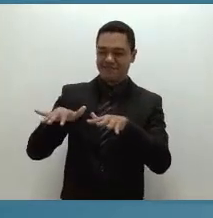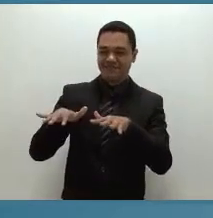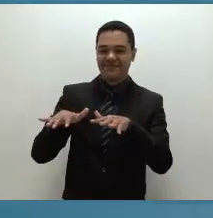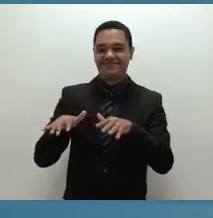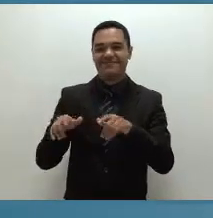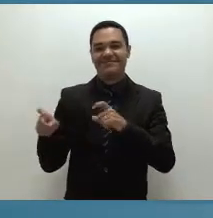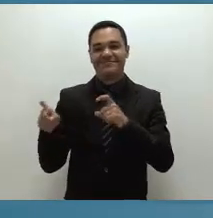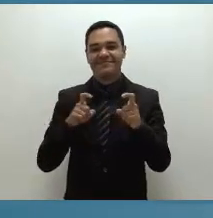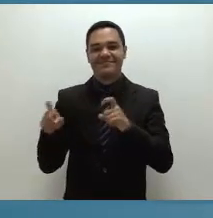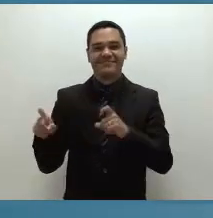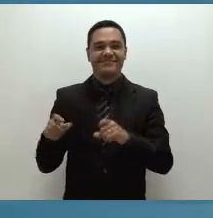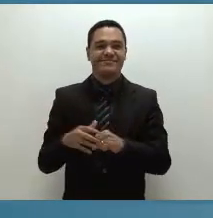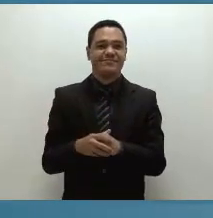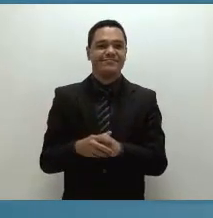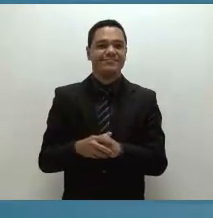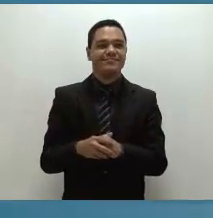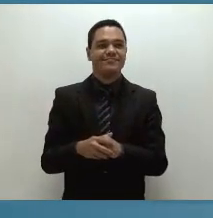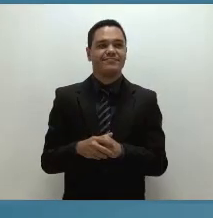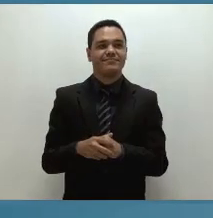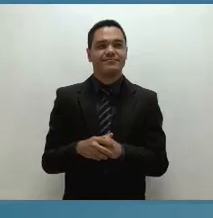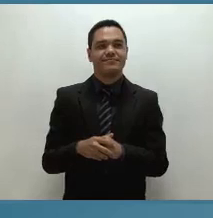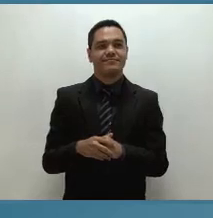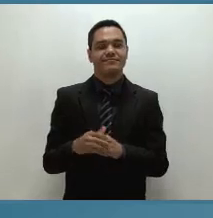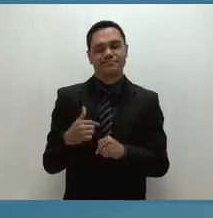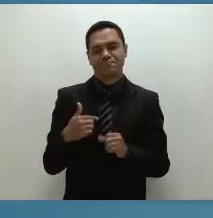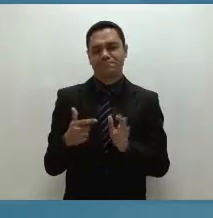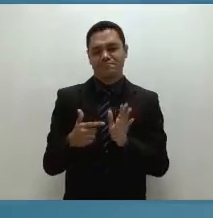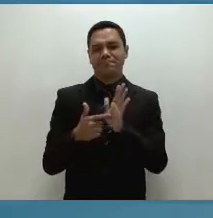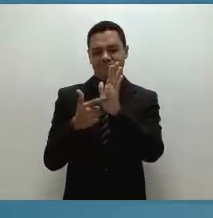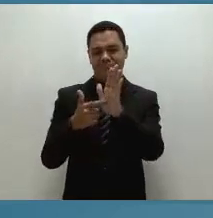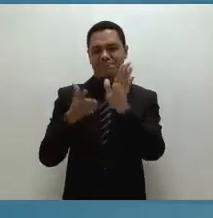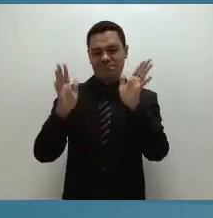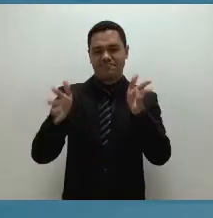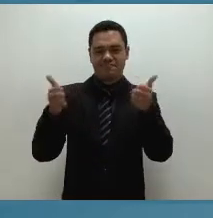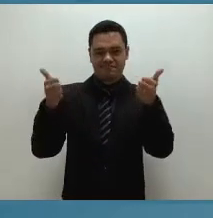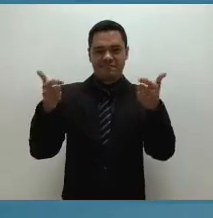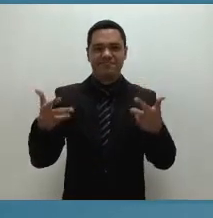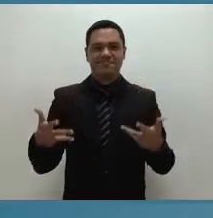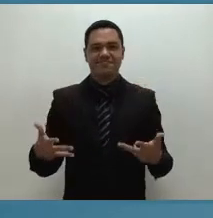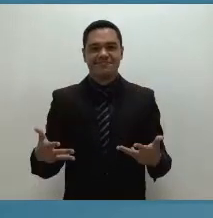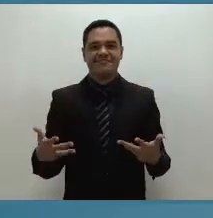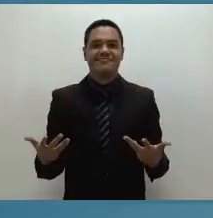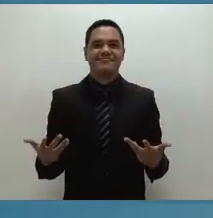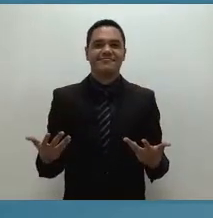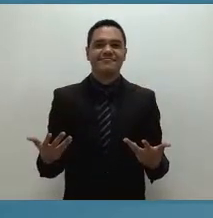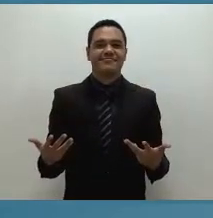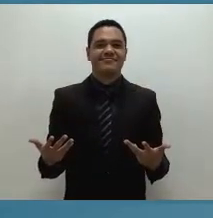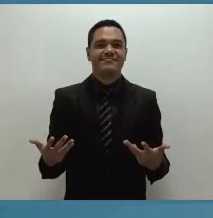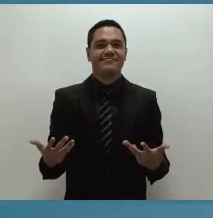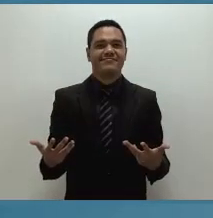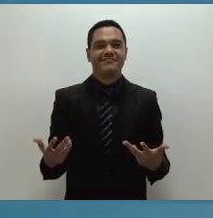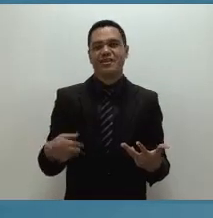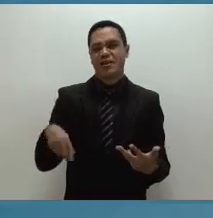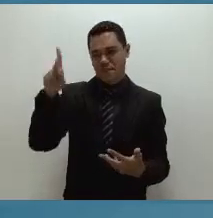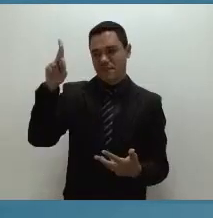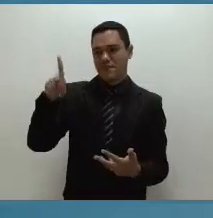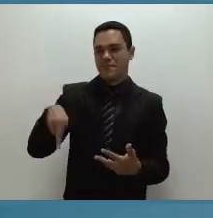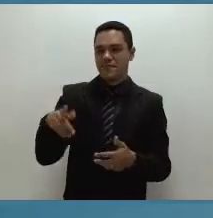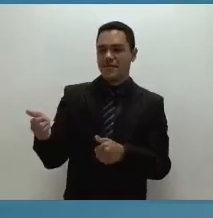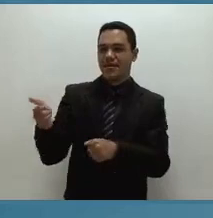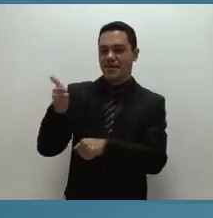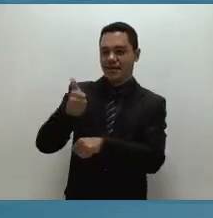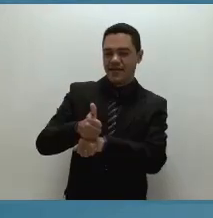Eu, pelos motivos já expostos anteriormente, né, quando foi colocada o cargo